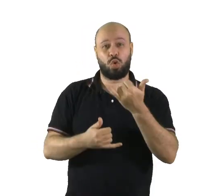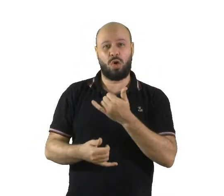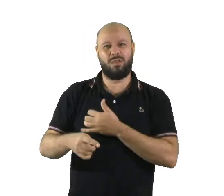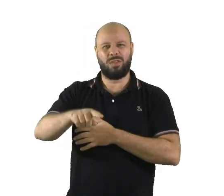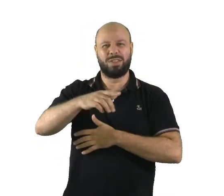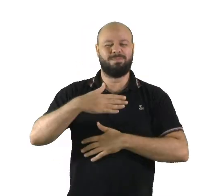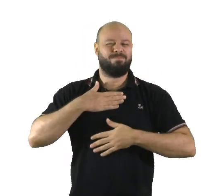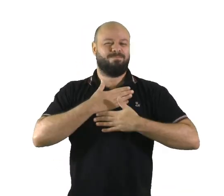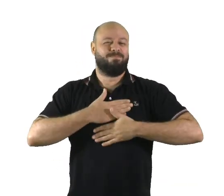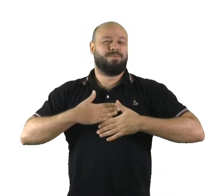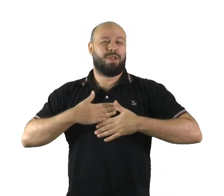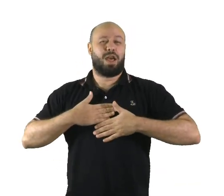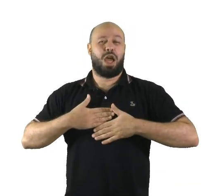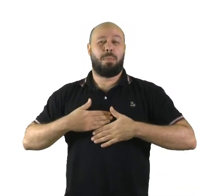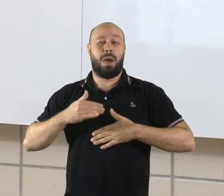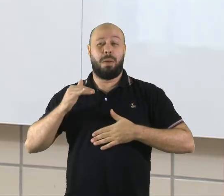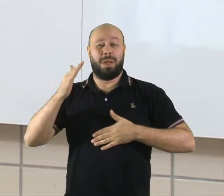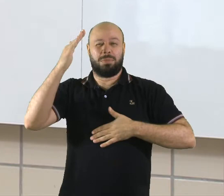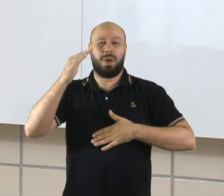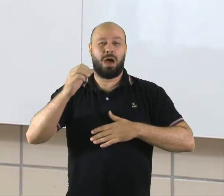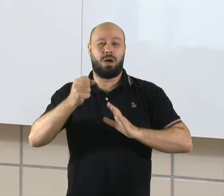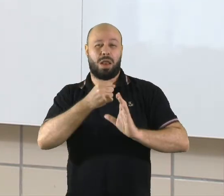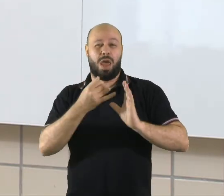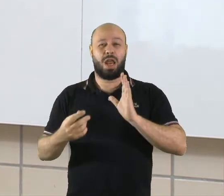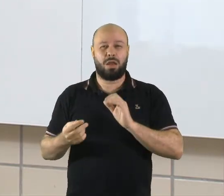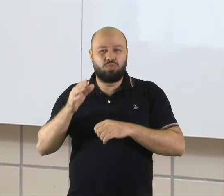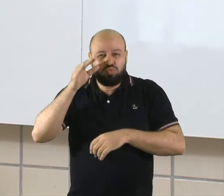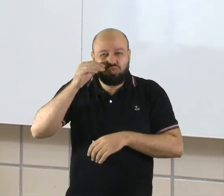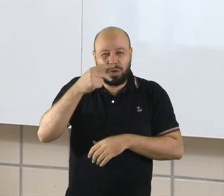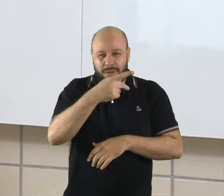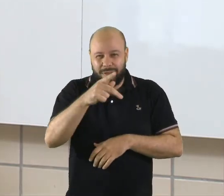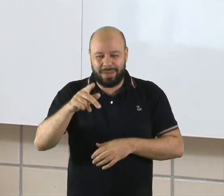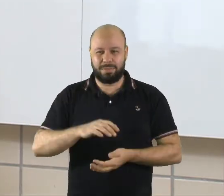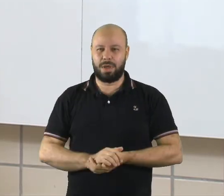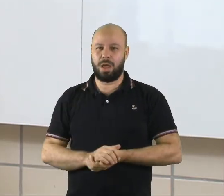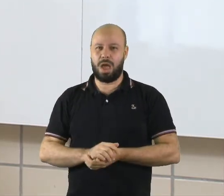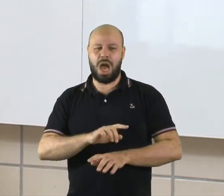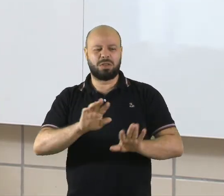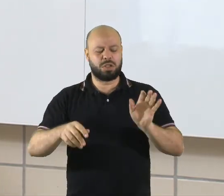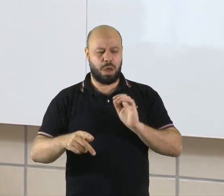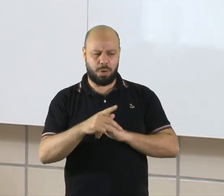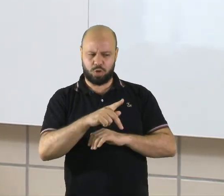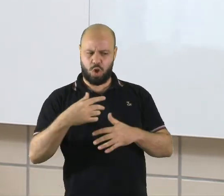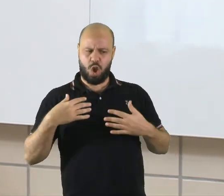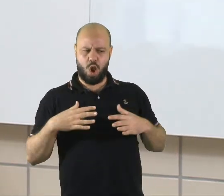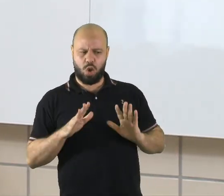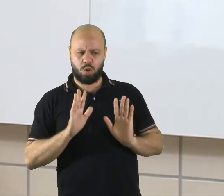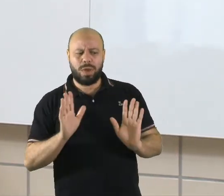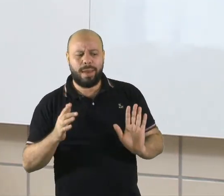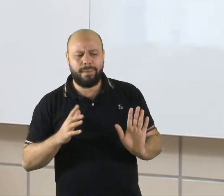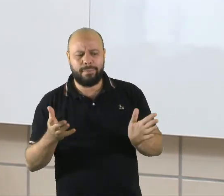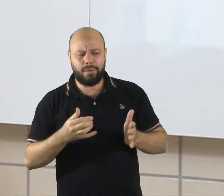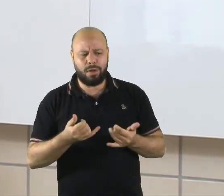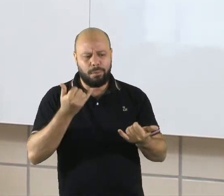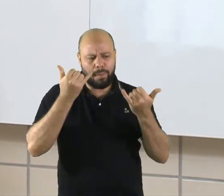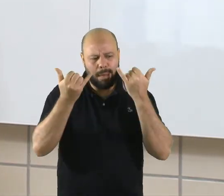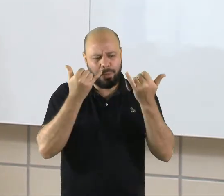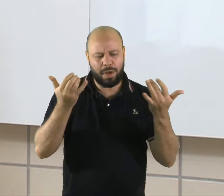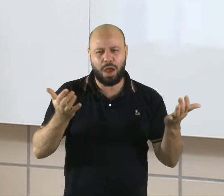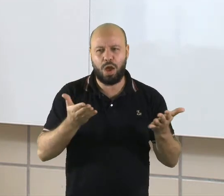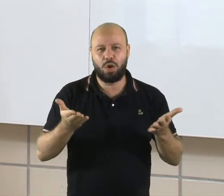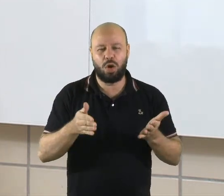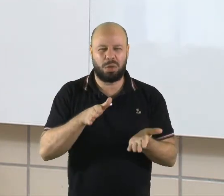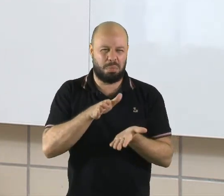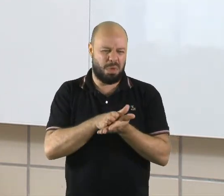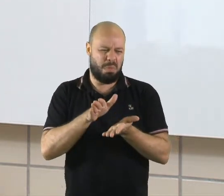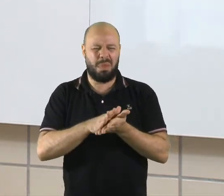dele. Às vezes você fala assim, professora, não quero me informar muito agora sobre a cidade de